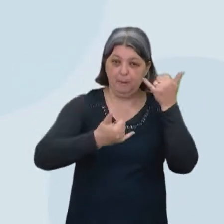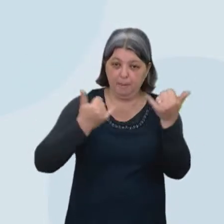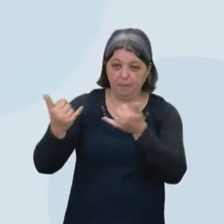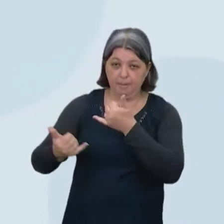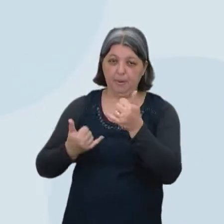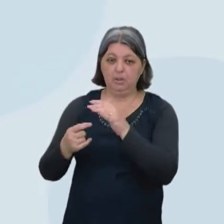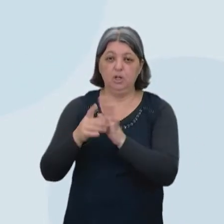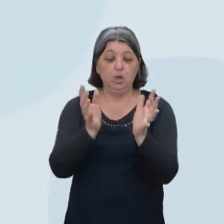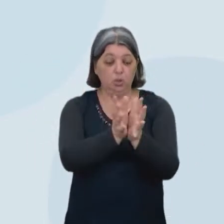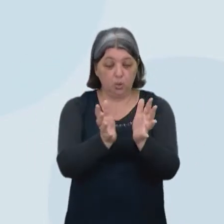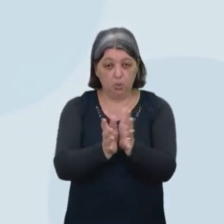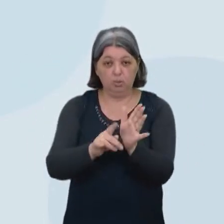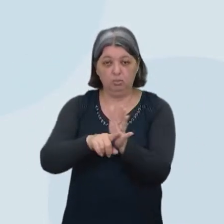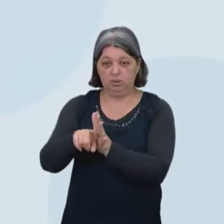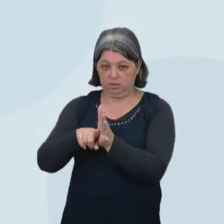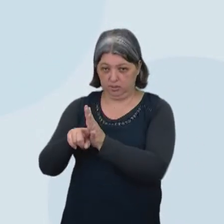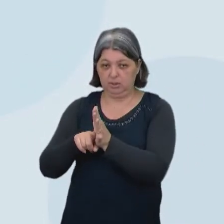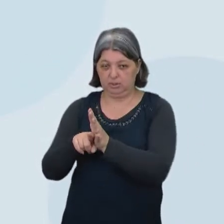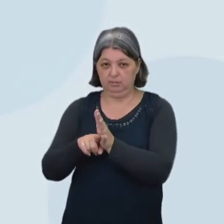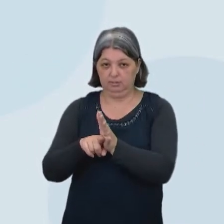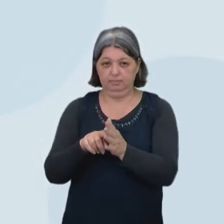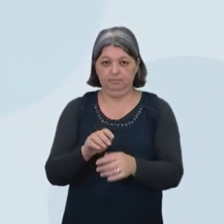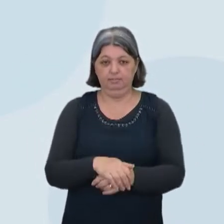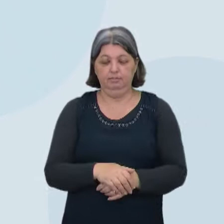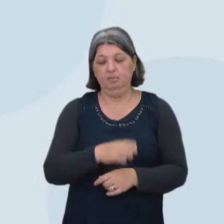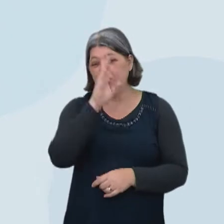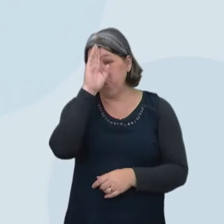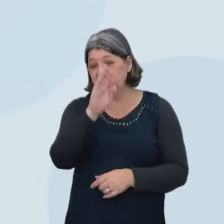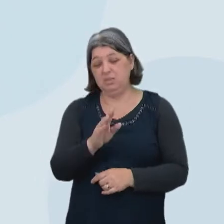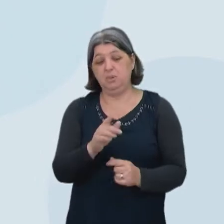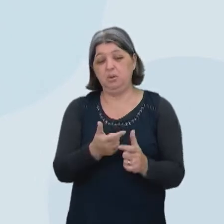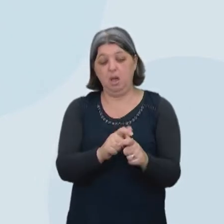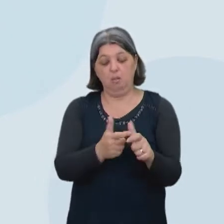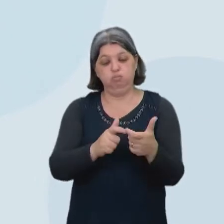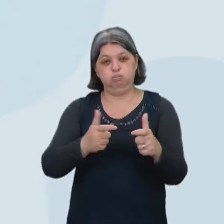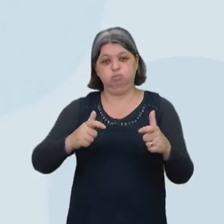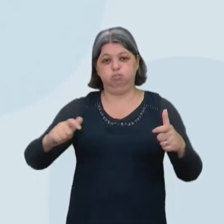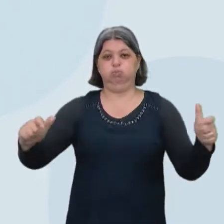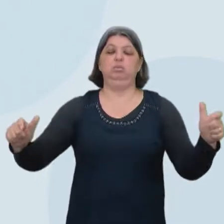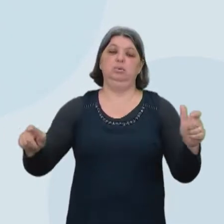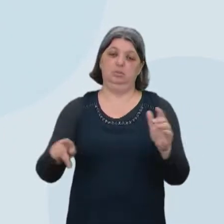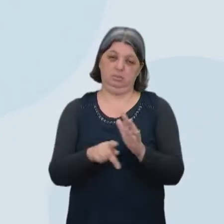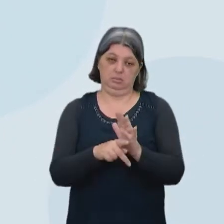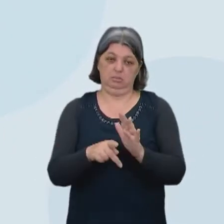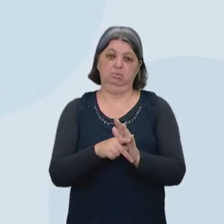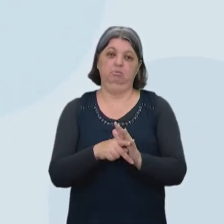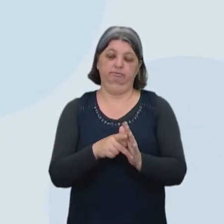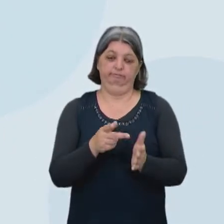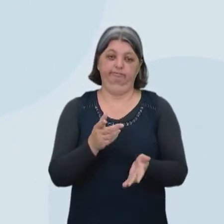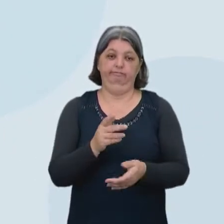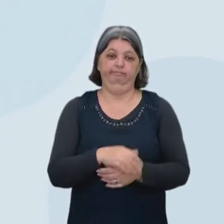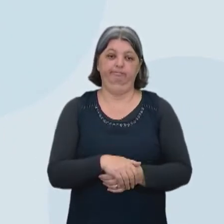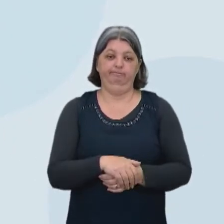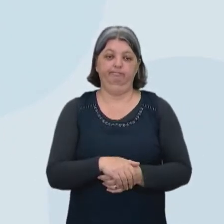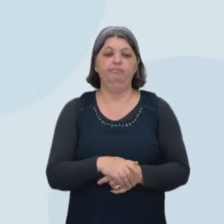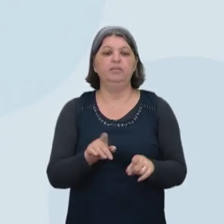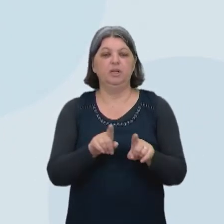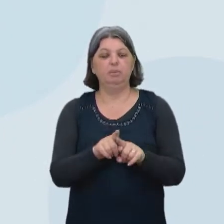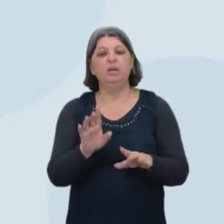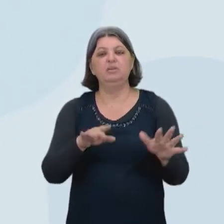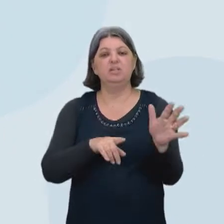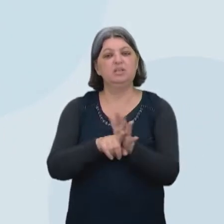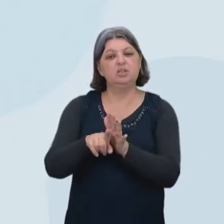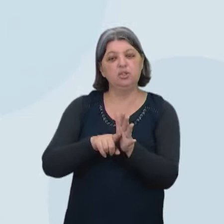certo grupo a ser estudado, né? Principalmente quando ele for grande, né? Quando você tiver uma amostra aí significativa. Bom, seja por questionários,